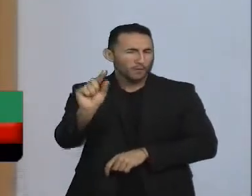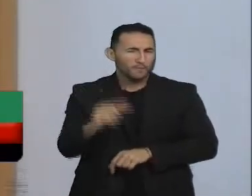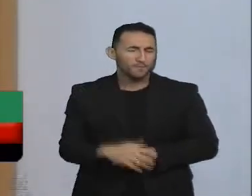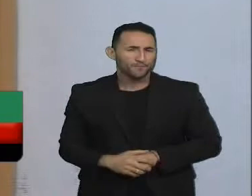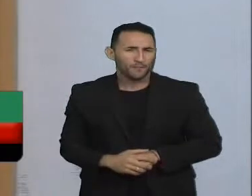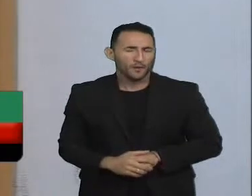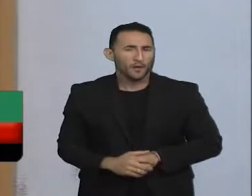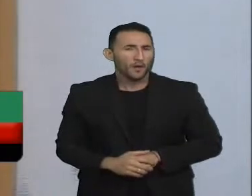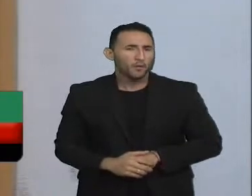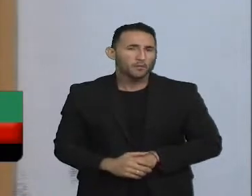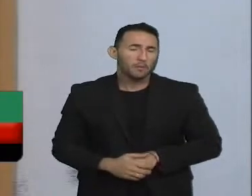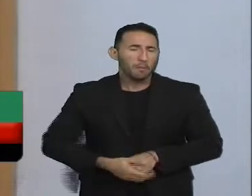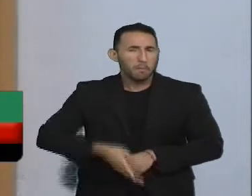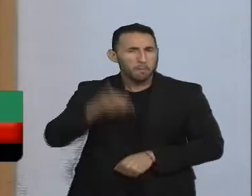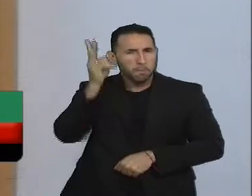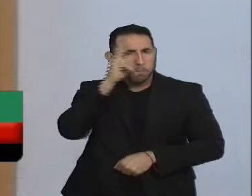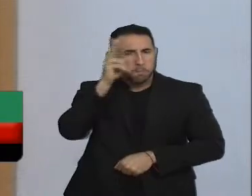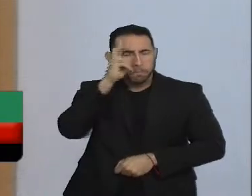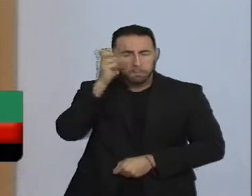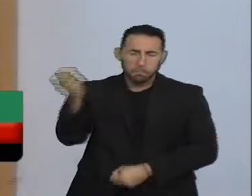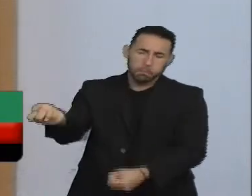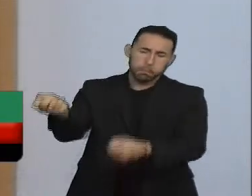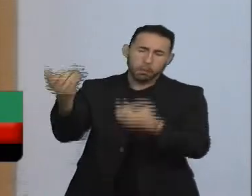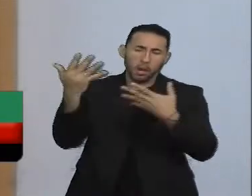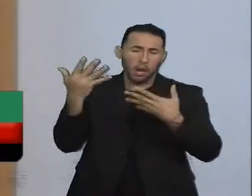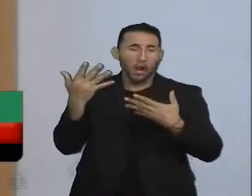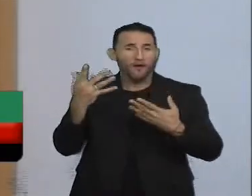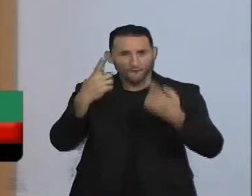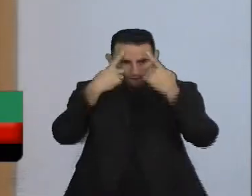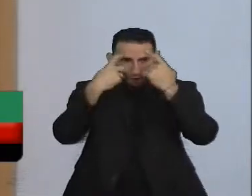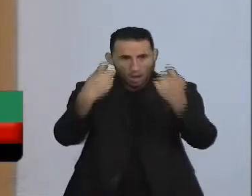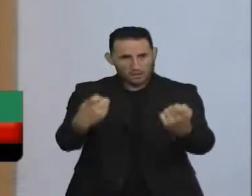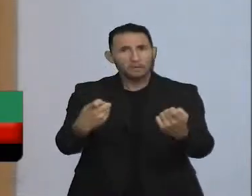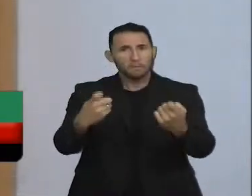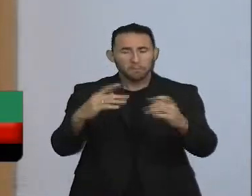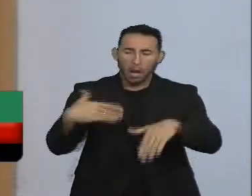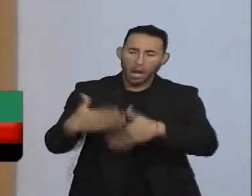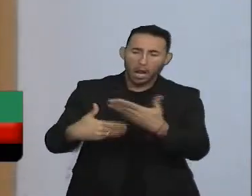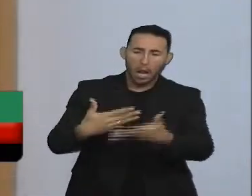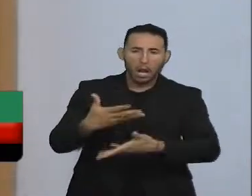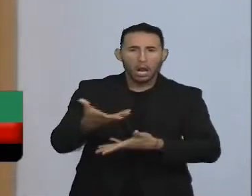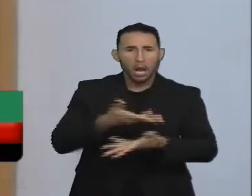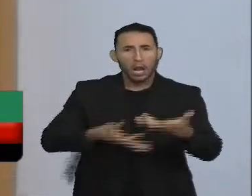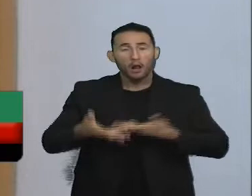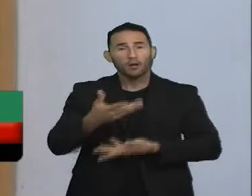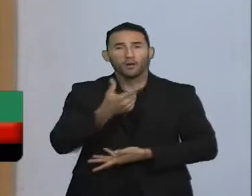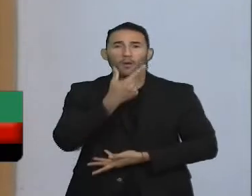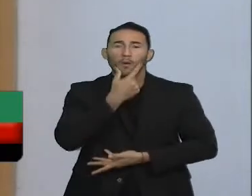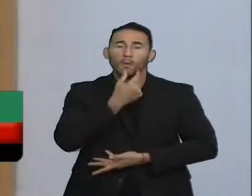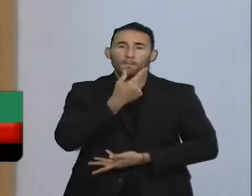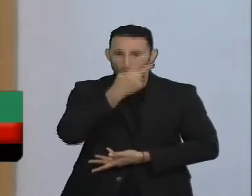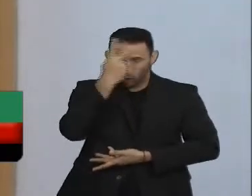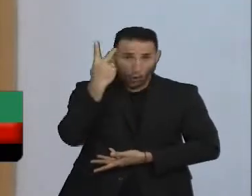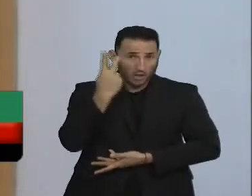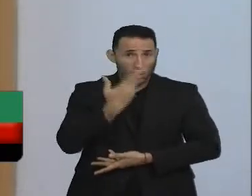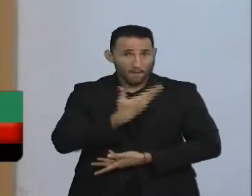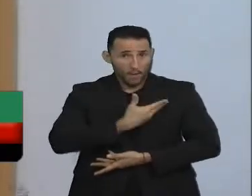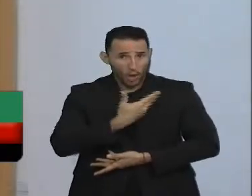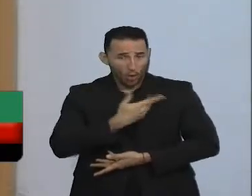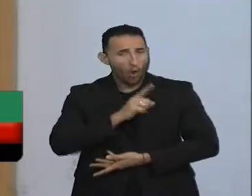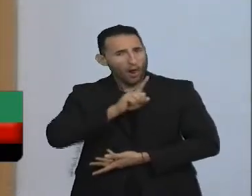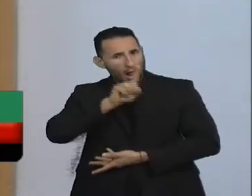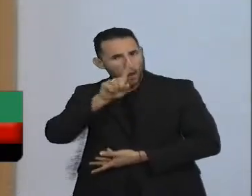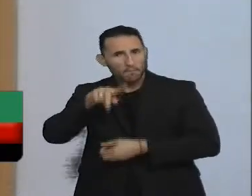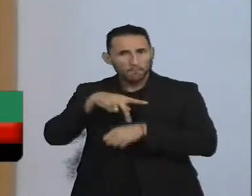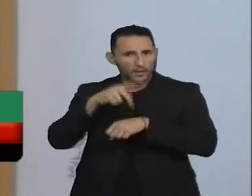Que é um relato de violência que vem acontecendo. E, através dos nossos amigos argentinos que estão lá lutando,